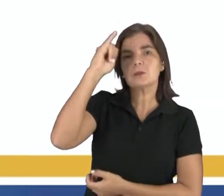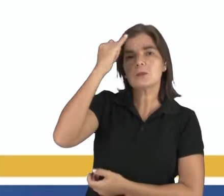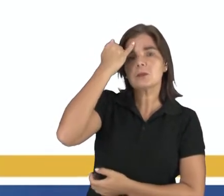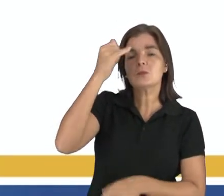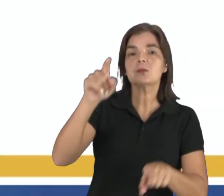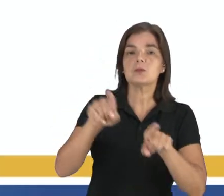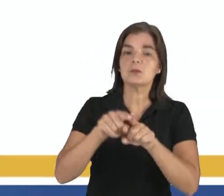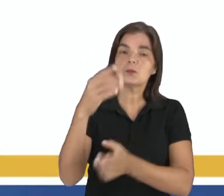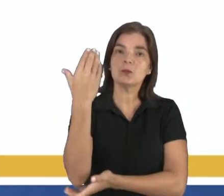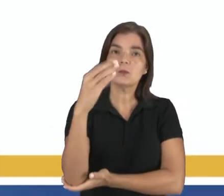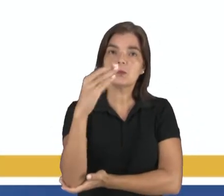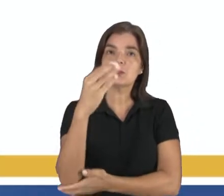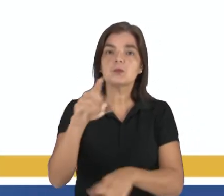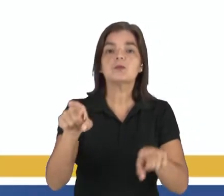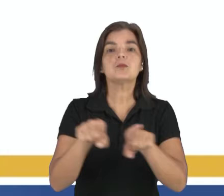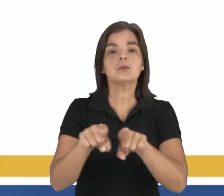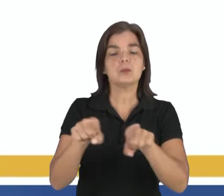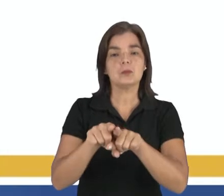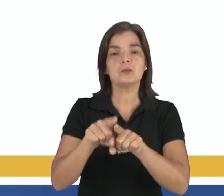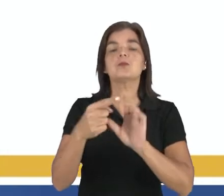de que a ciência